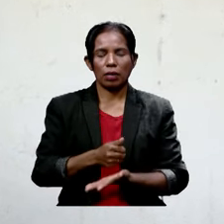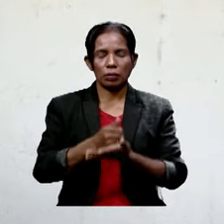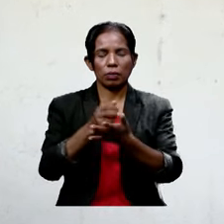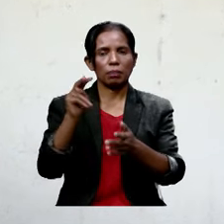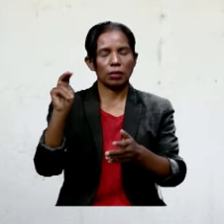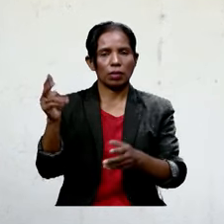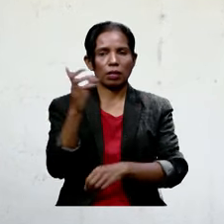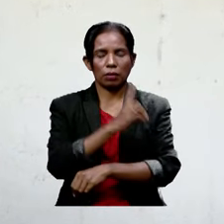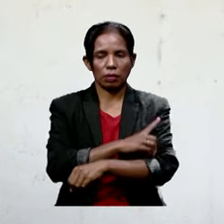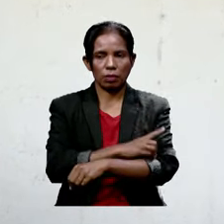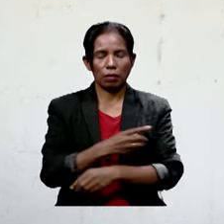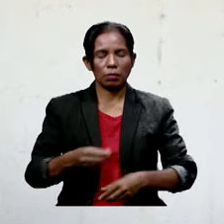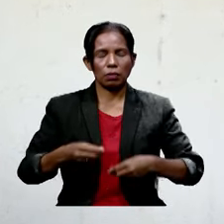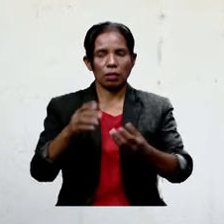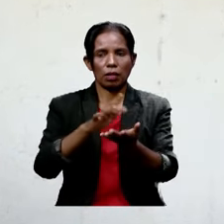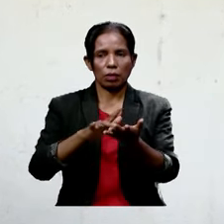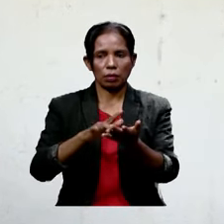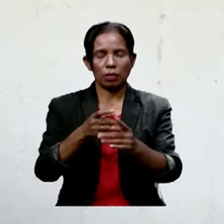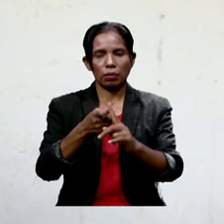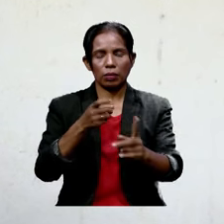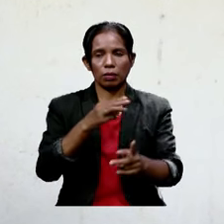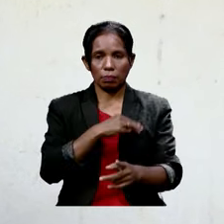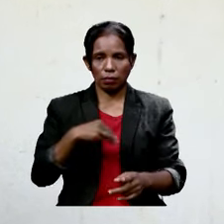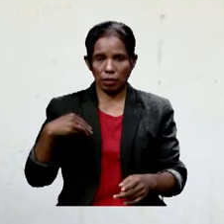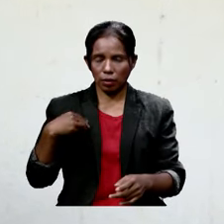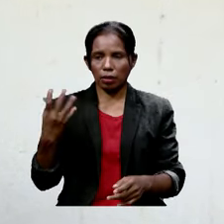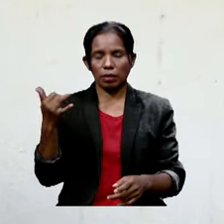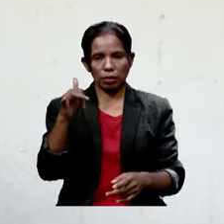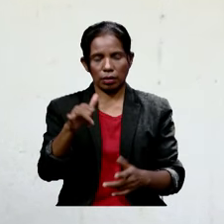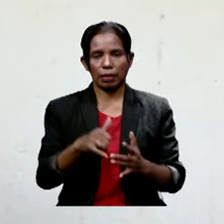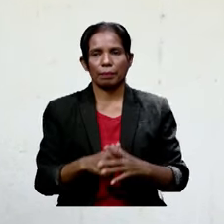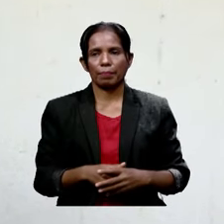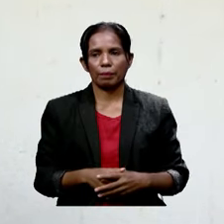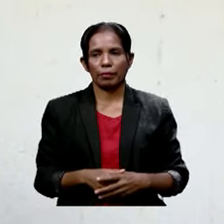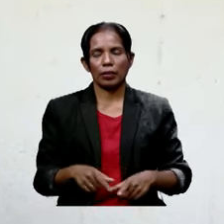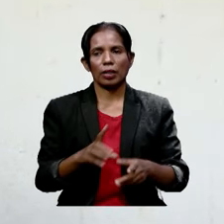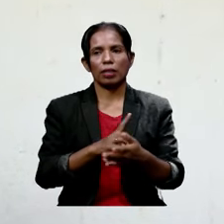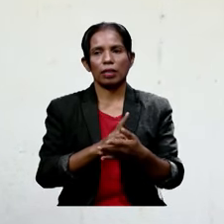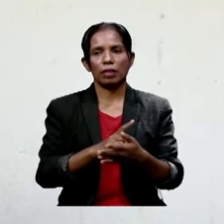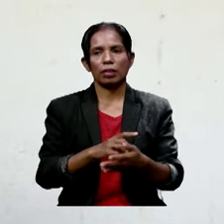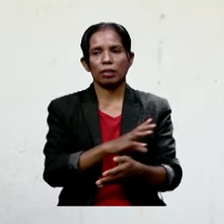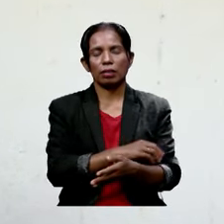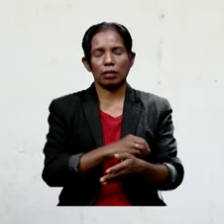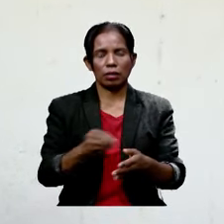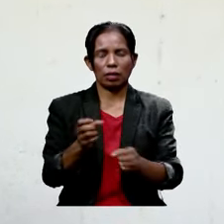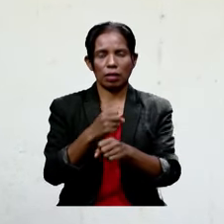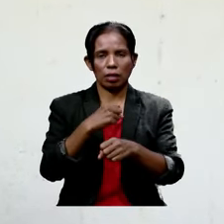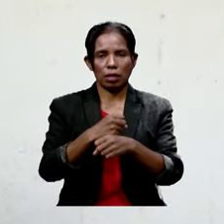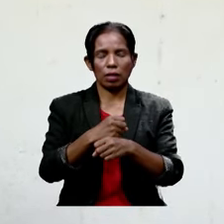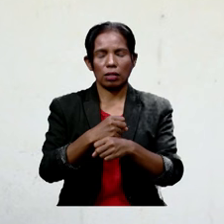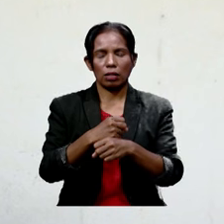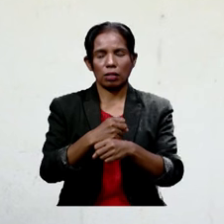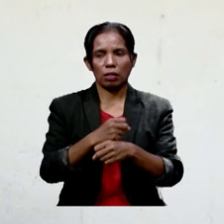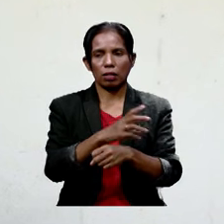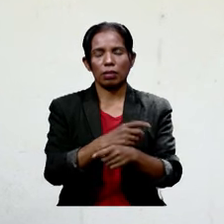lor a mim consegui for do amor pelo seu madre sira minha hansa se máquina agressivo te fale depois